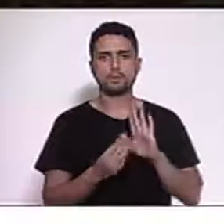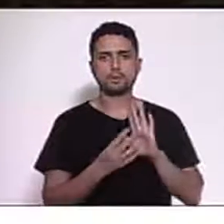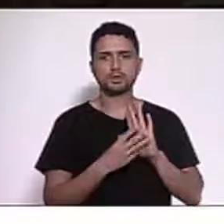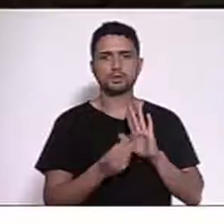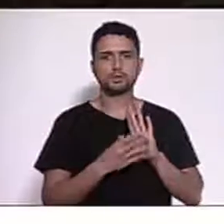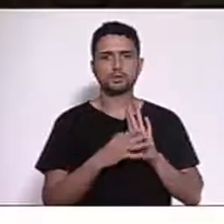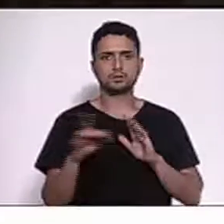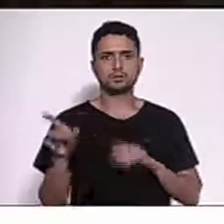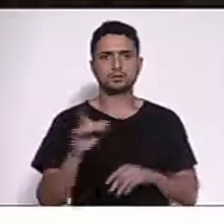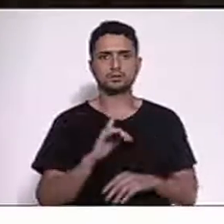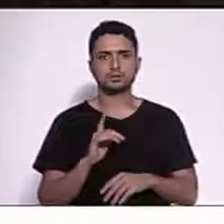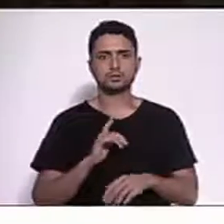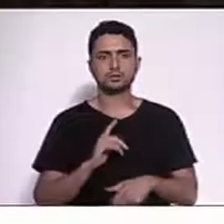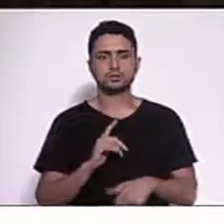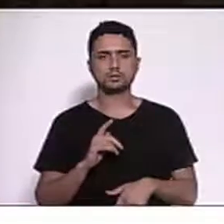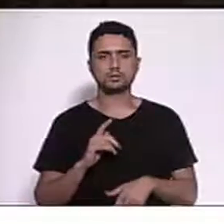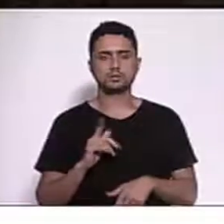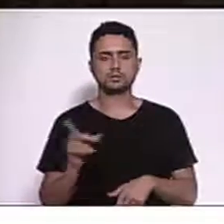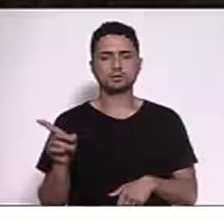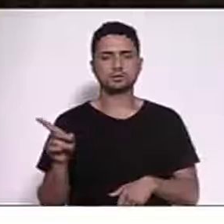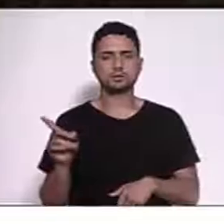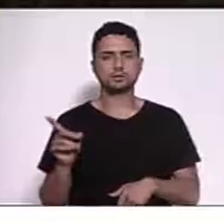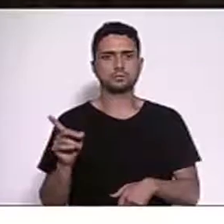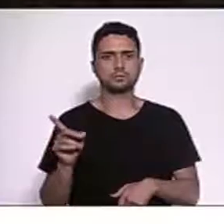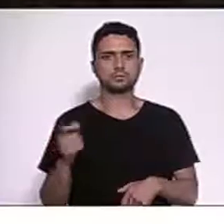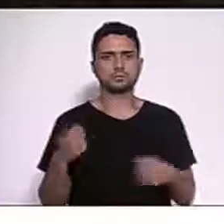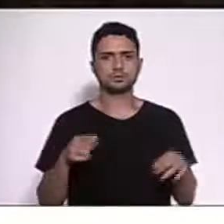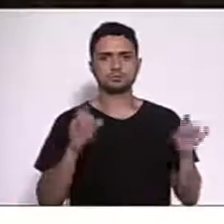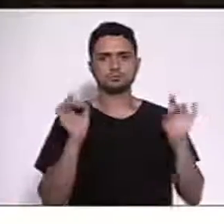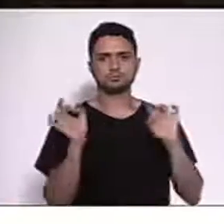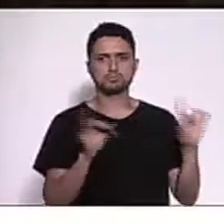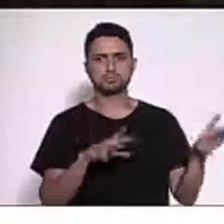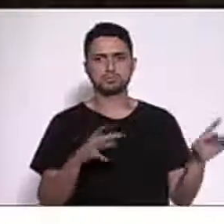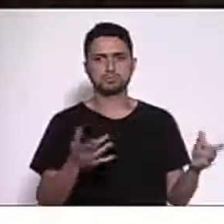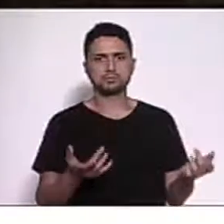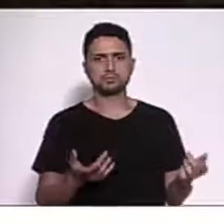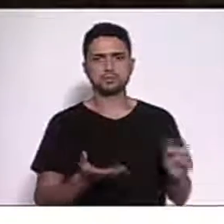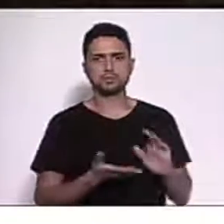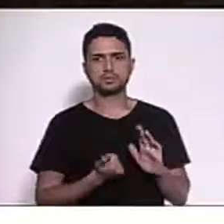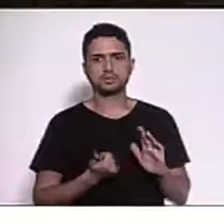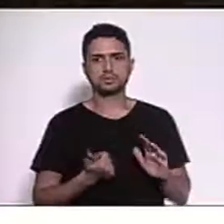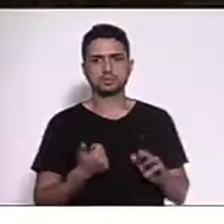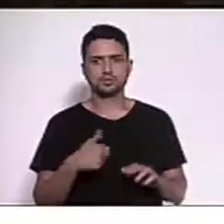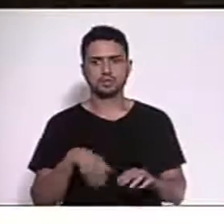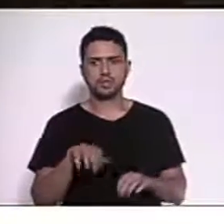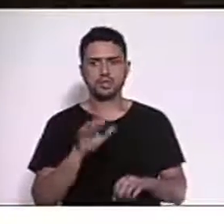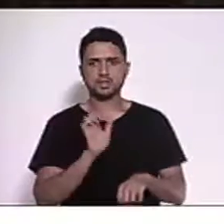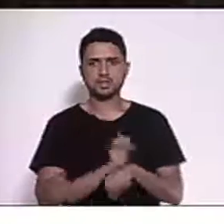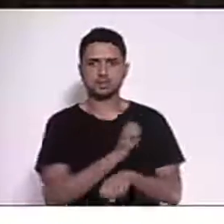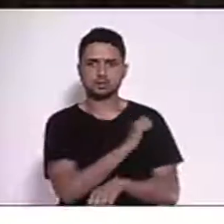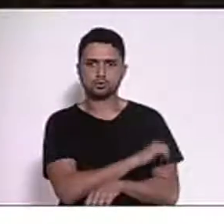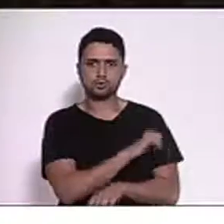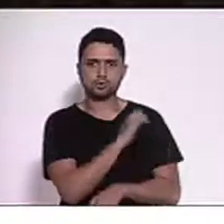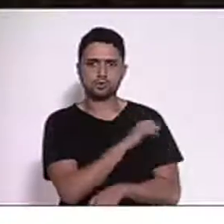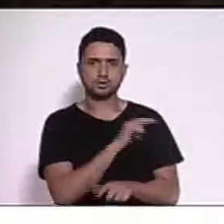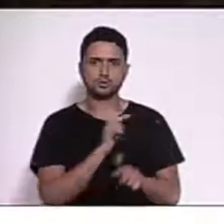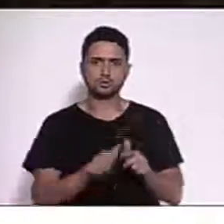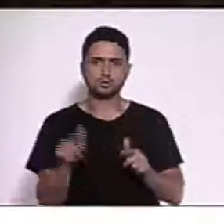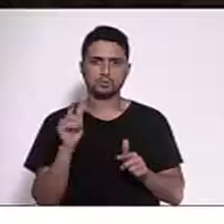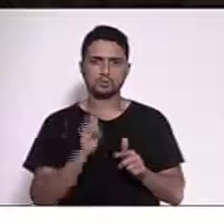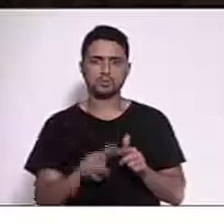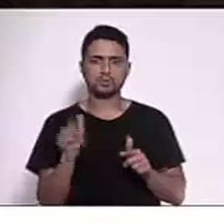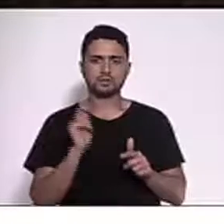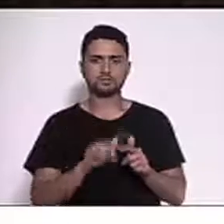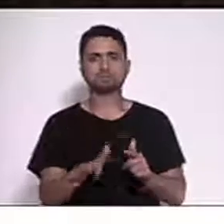estão aí à vista e que devem ser lançados mãos, exatamente para tirar o Estado do Rio de Janeiro da situação de